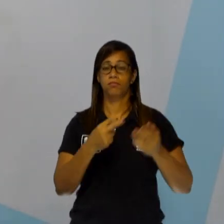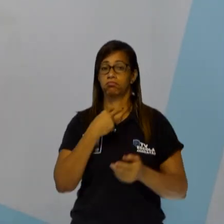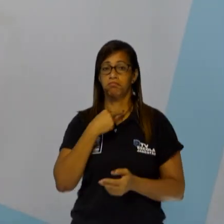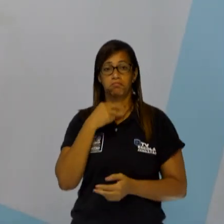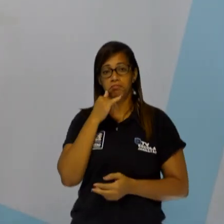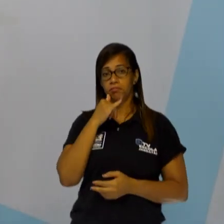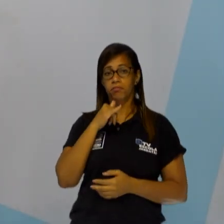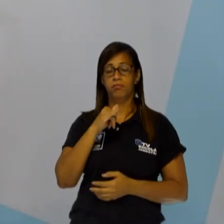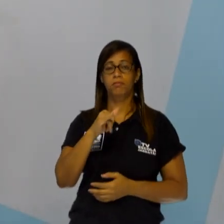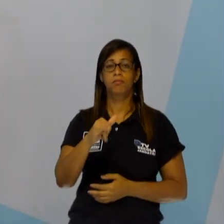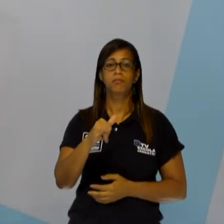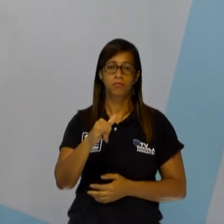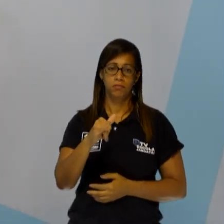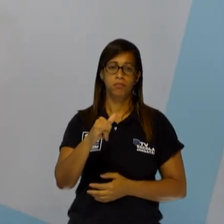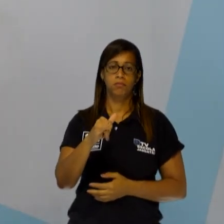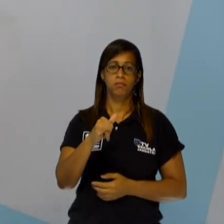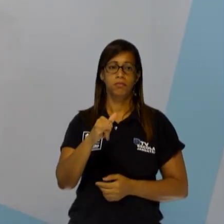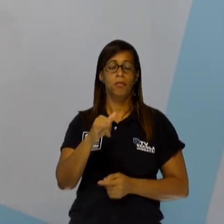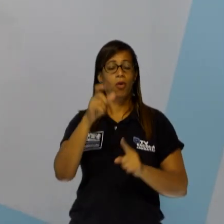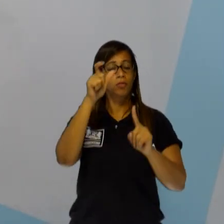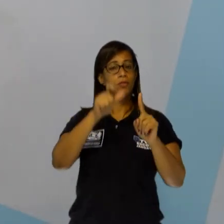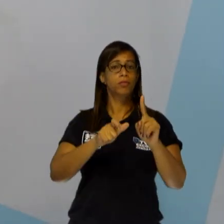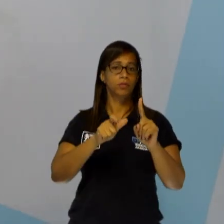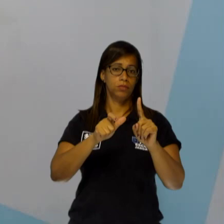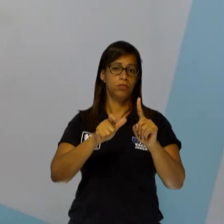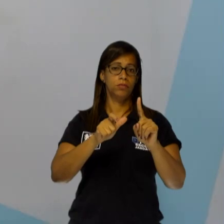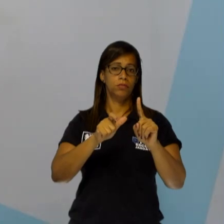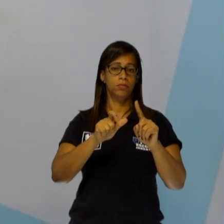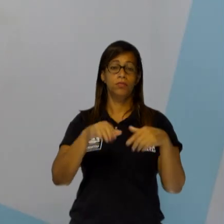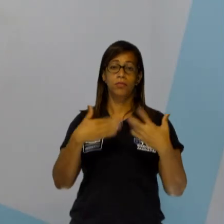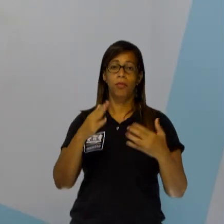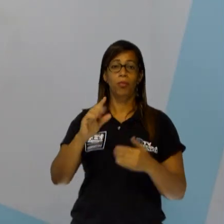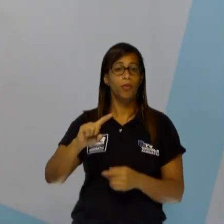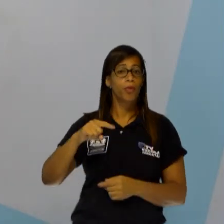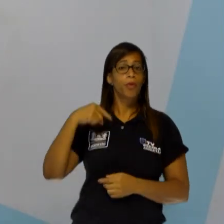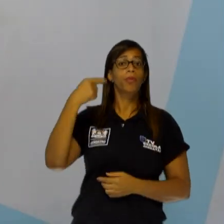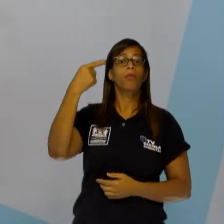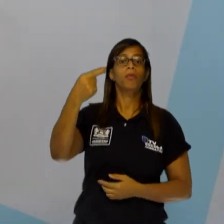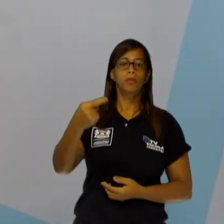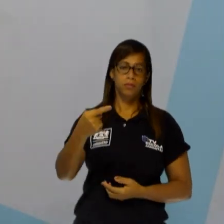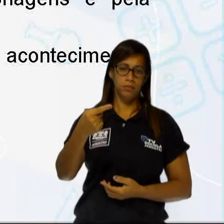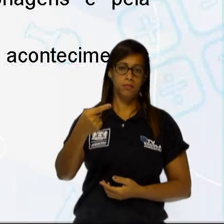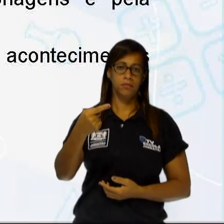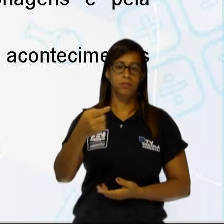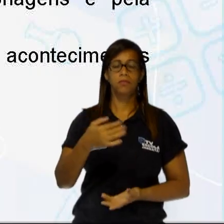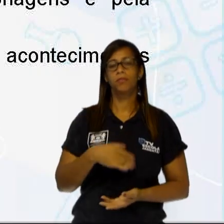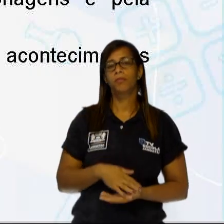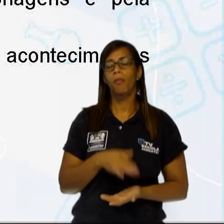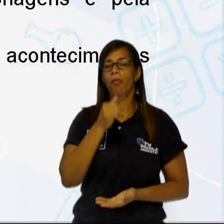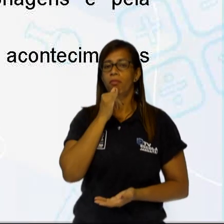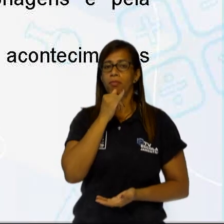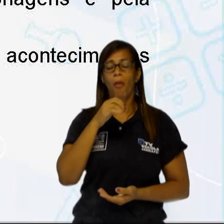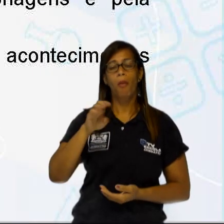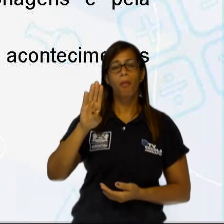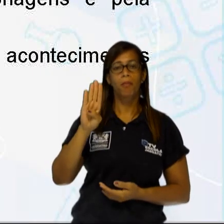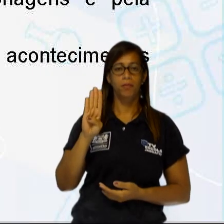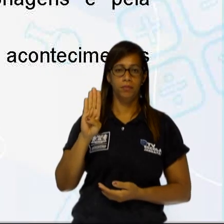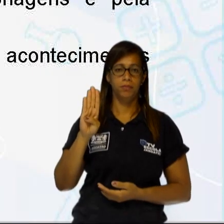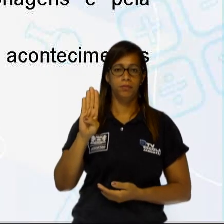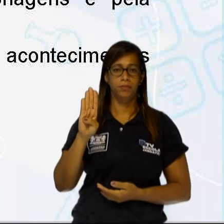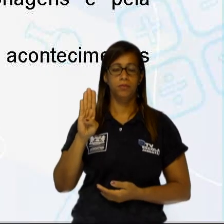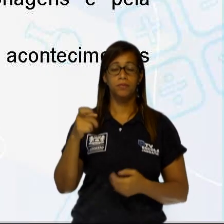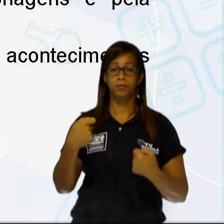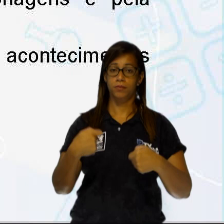dos personagens. A gente tem aqui uma outra sequência que vai muito além disso. Vamos ver o item B. Pela necessidade de